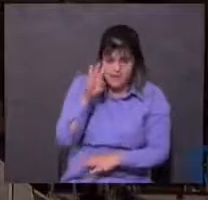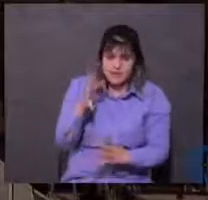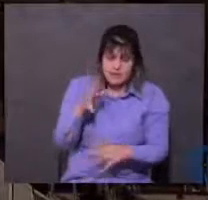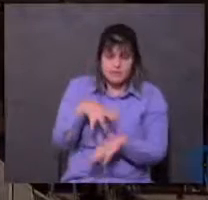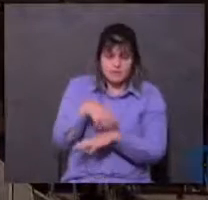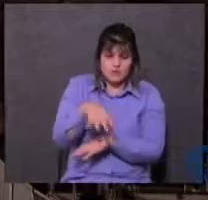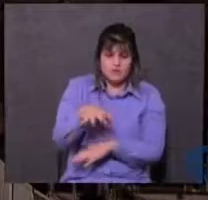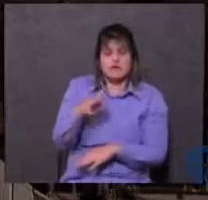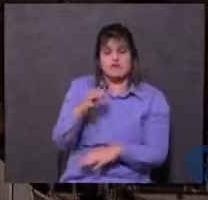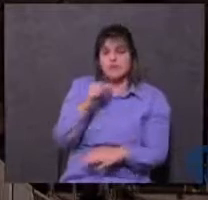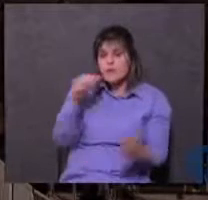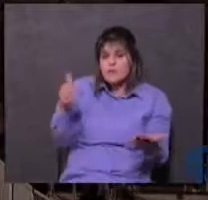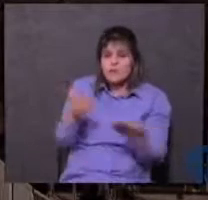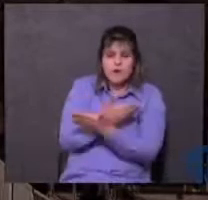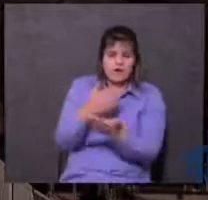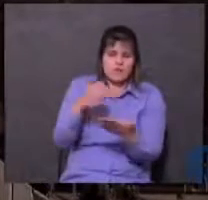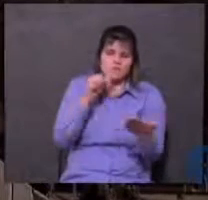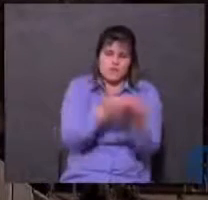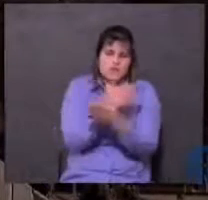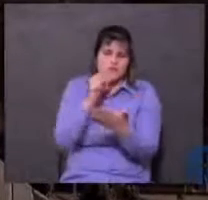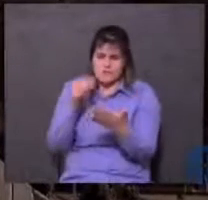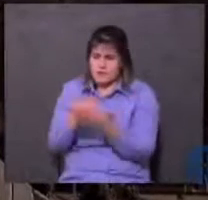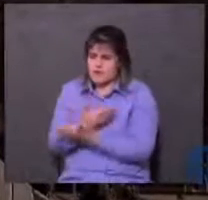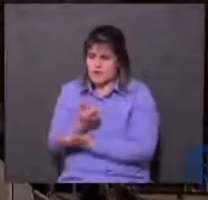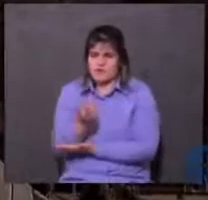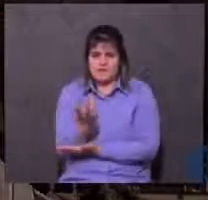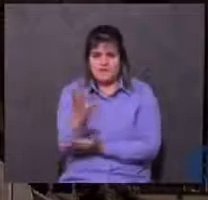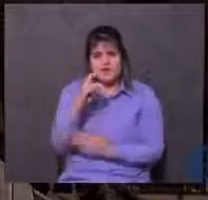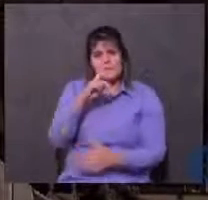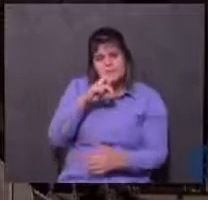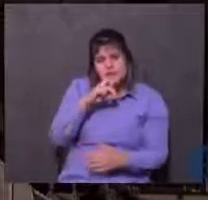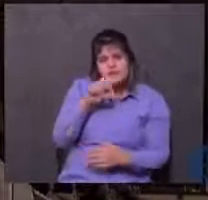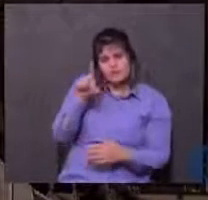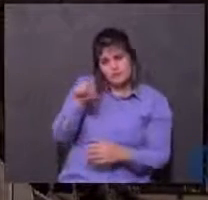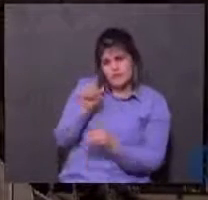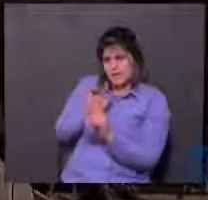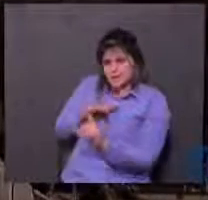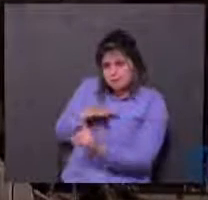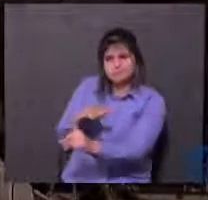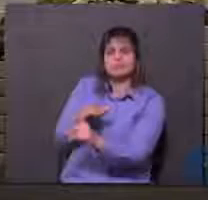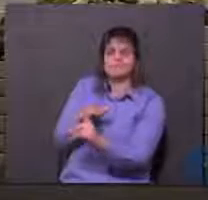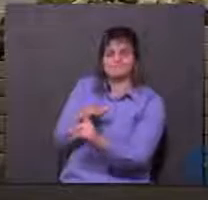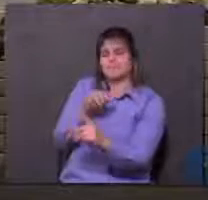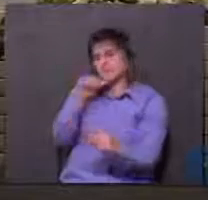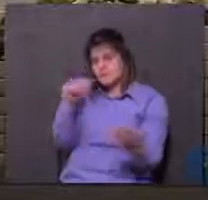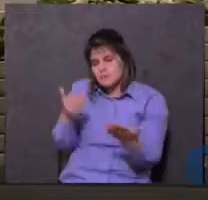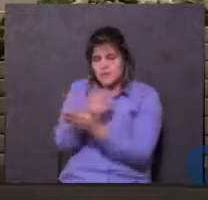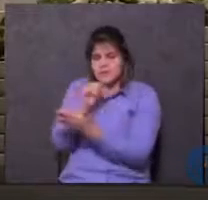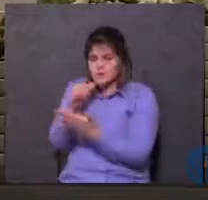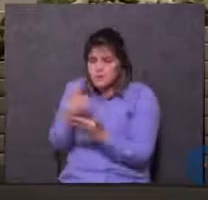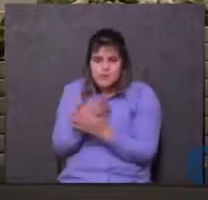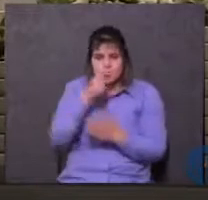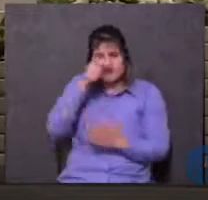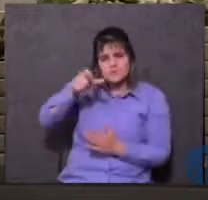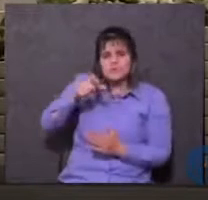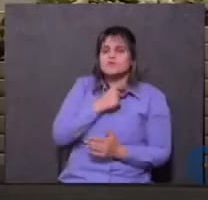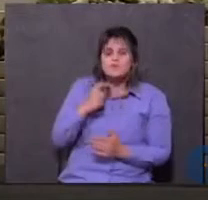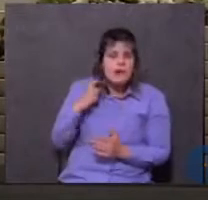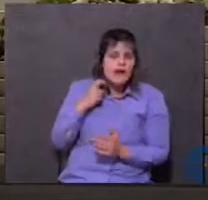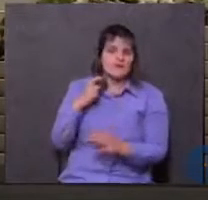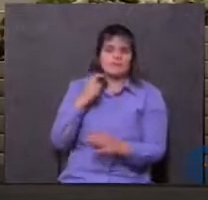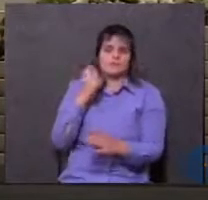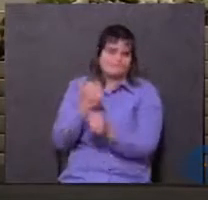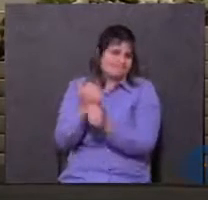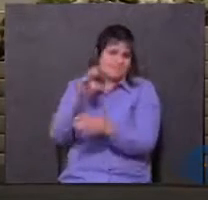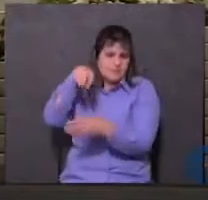morrendo uns atrás dos outros os bispos, sacerdotes, religiosos e religiosas,